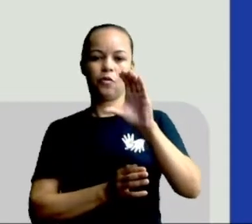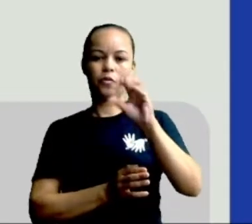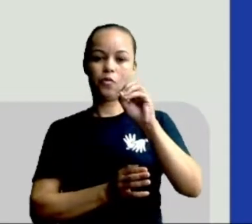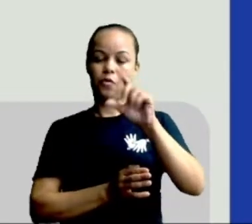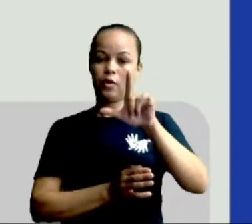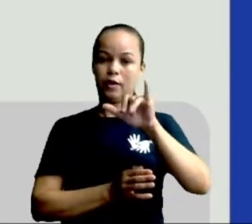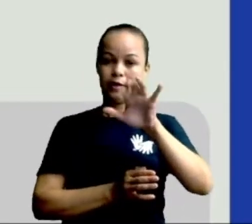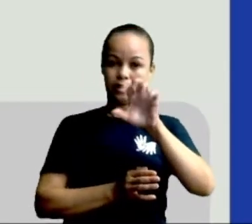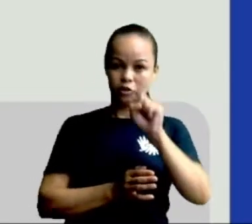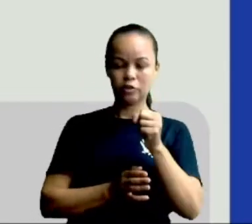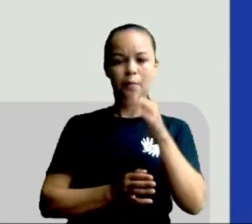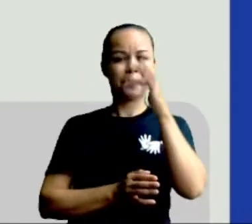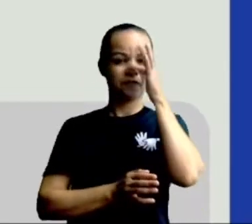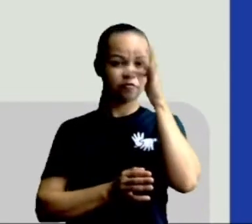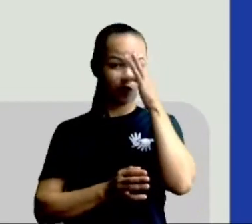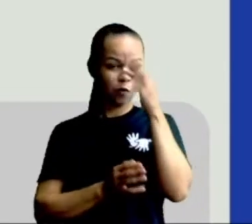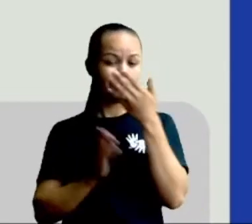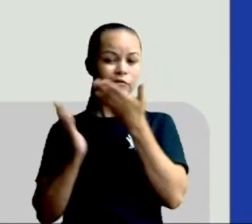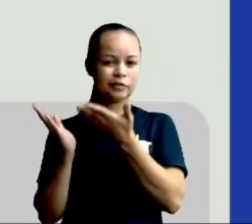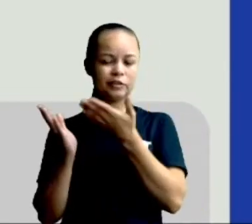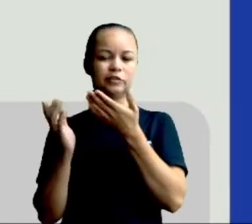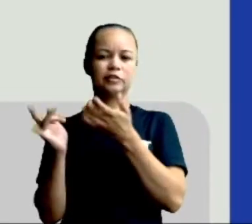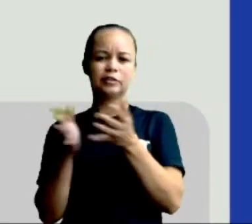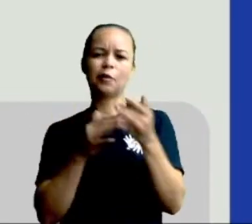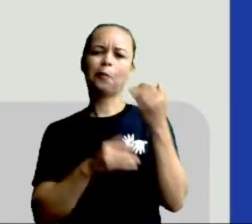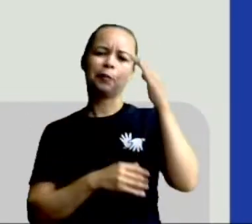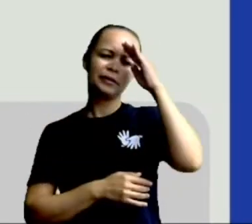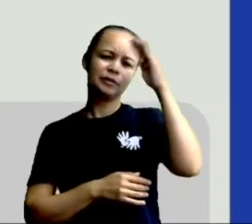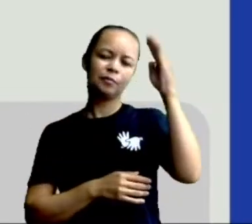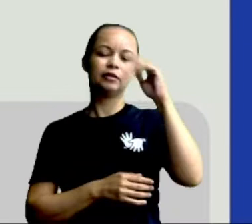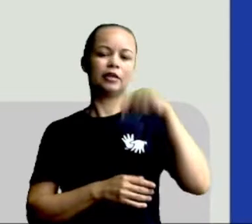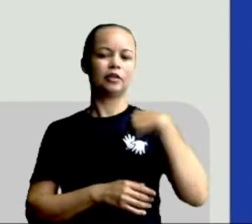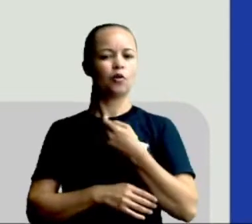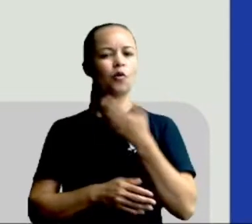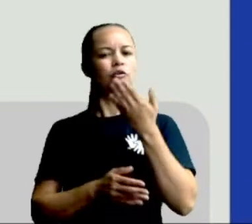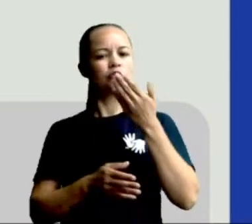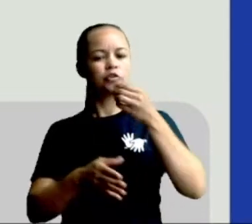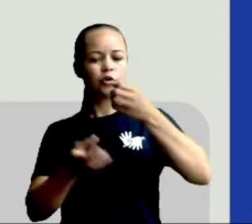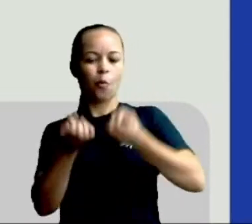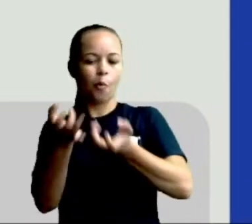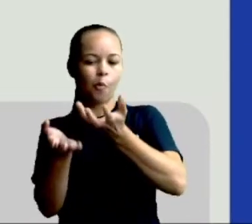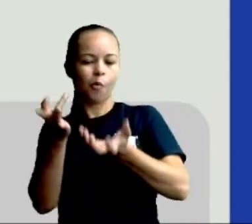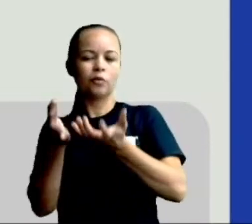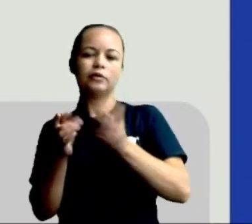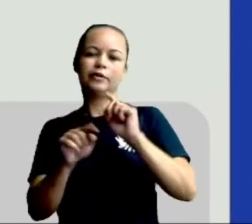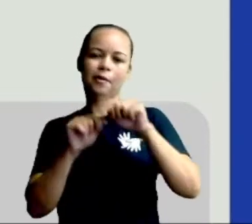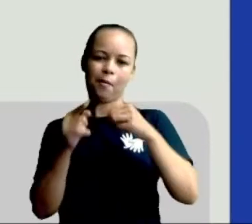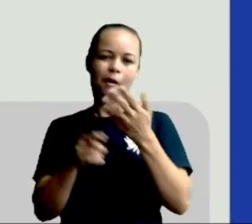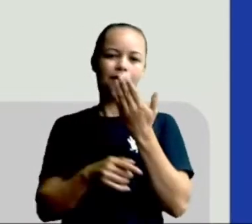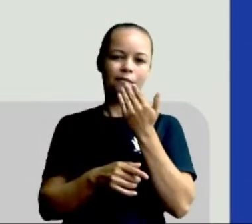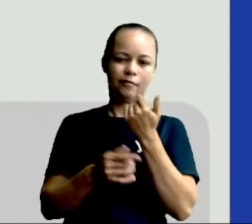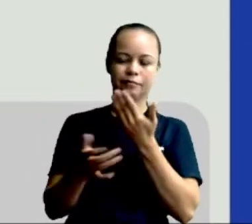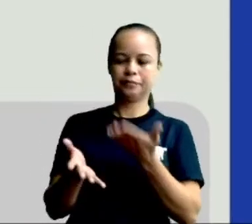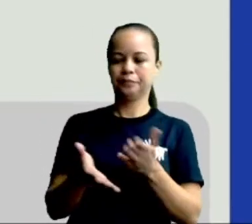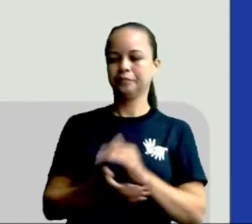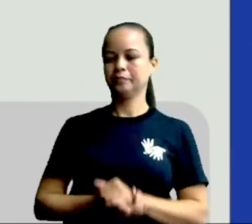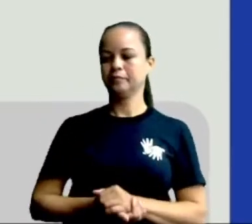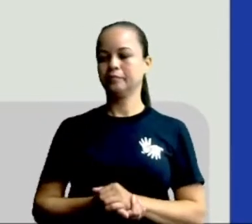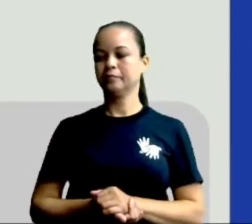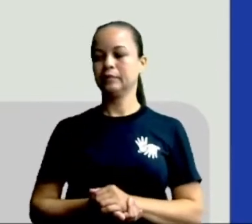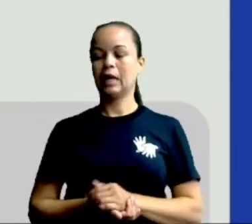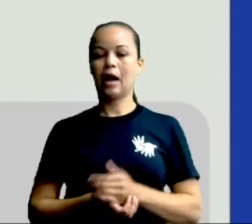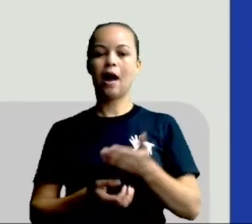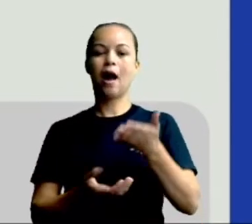principalmente as flores, tá? As flores do brócolis que a gente cozinha ali, come. A mandioca, ela é